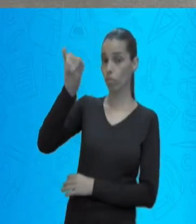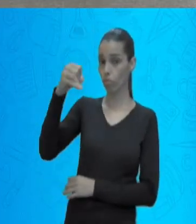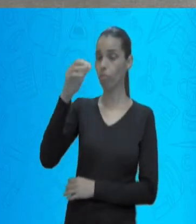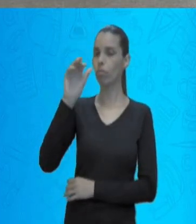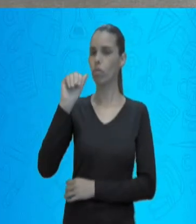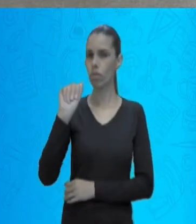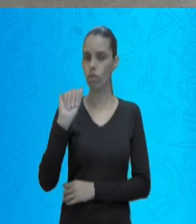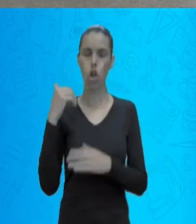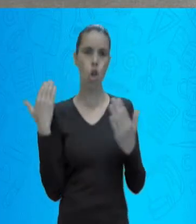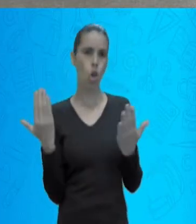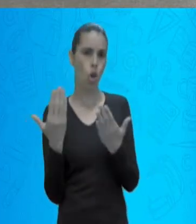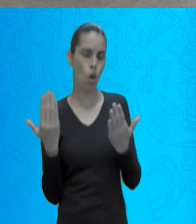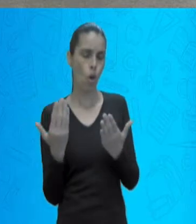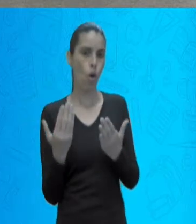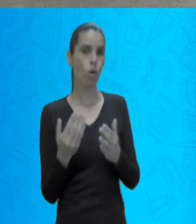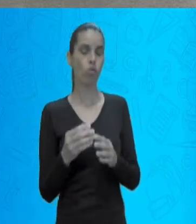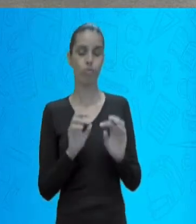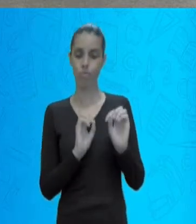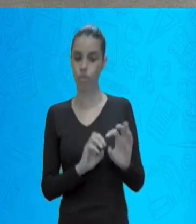sobre pontuação.